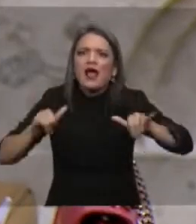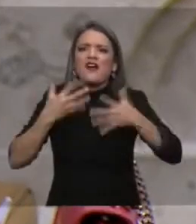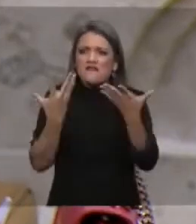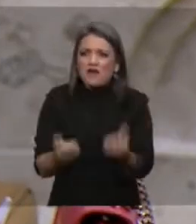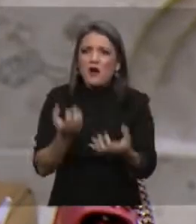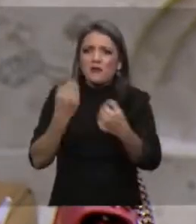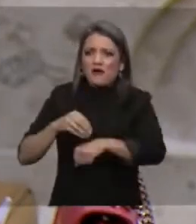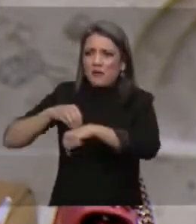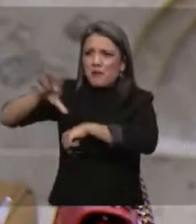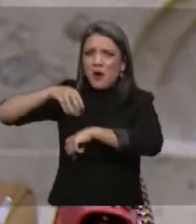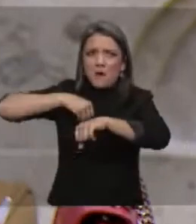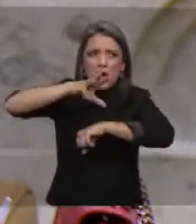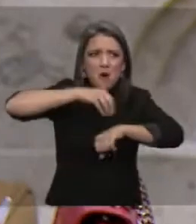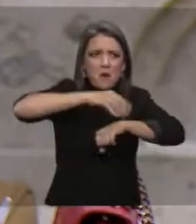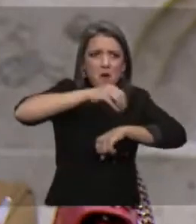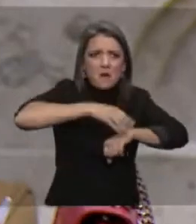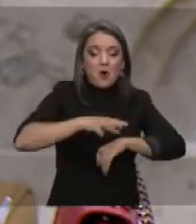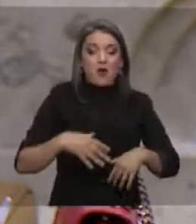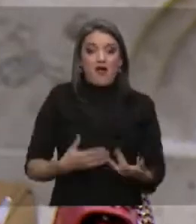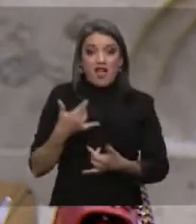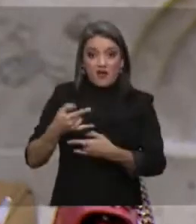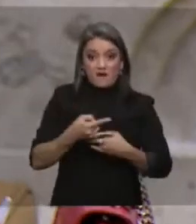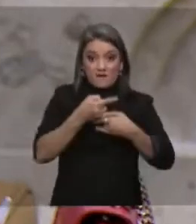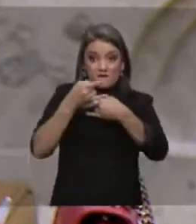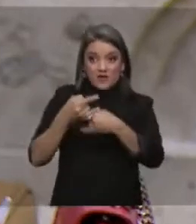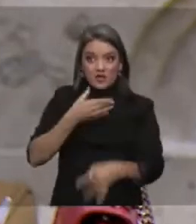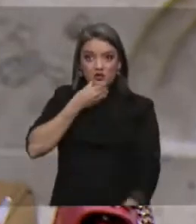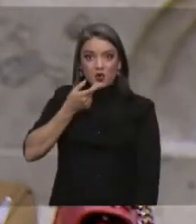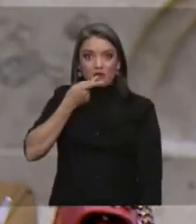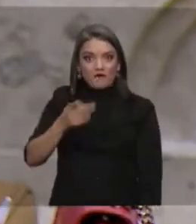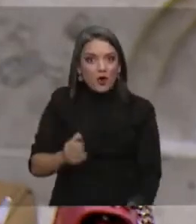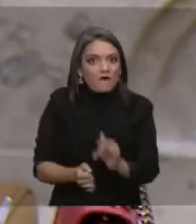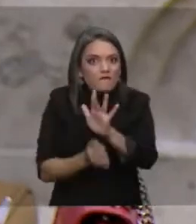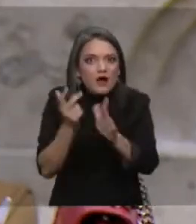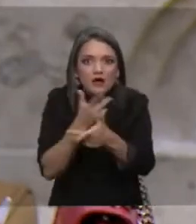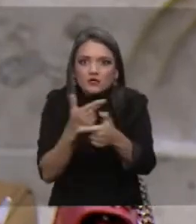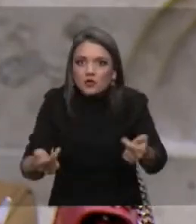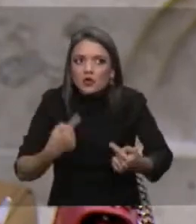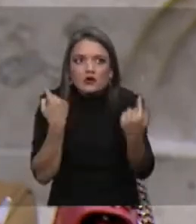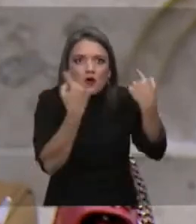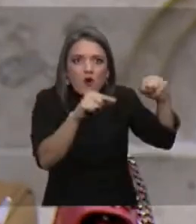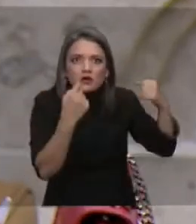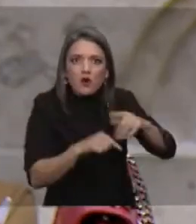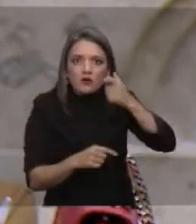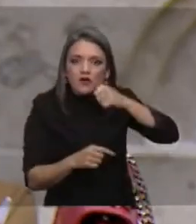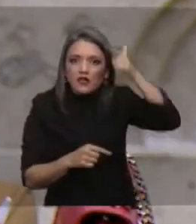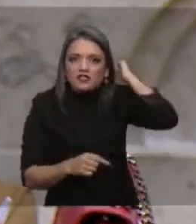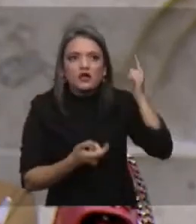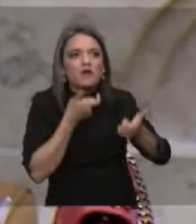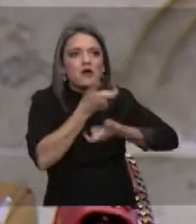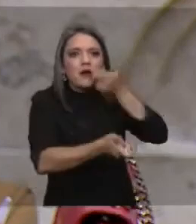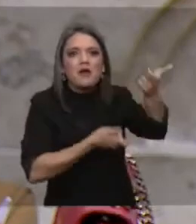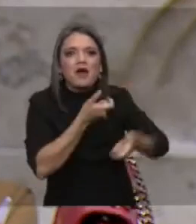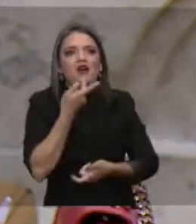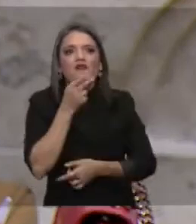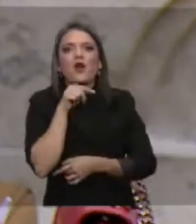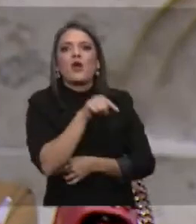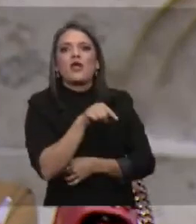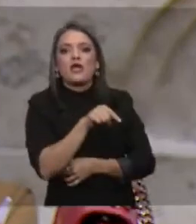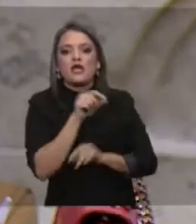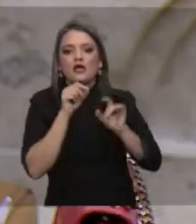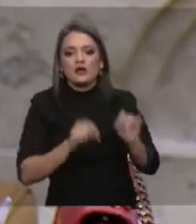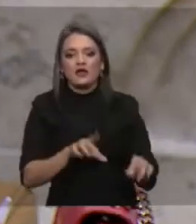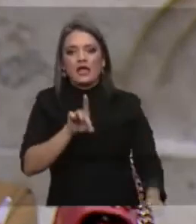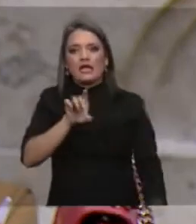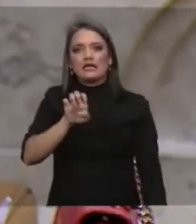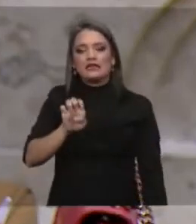compartilhamento. No vídeo, o denunciado proferiu diversos insultos contra o magistrado, referindo-se a ele por 2 vezes como um